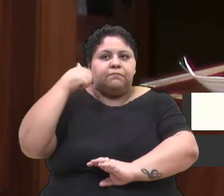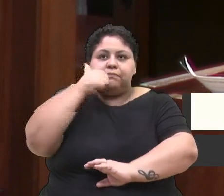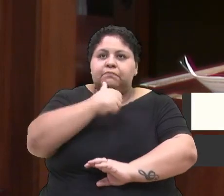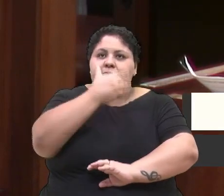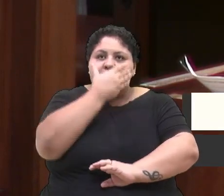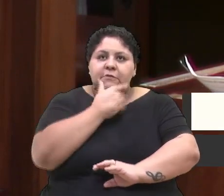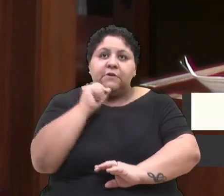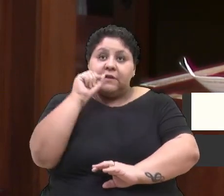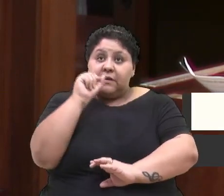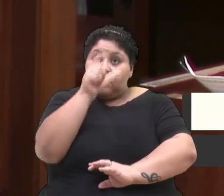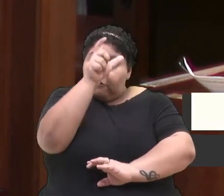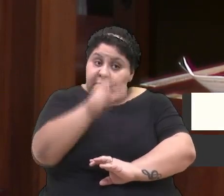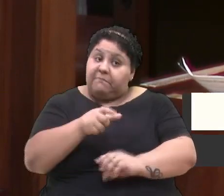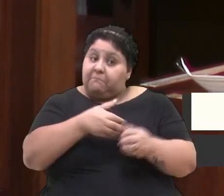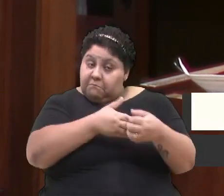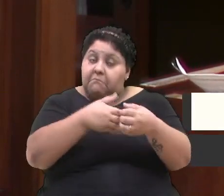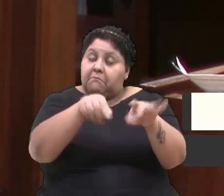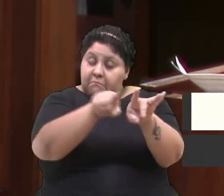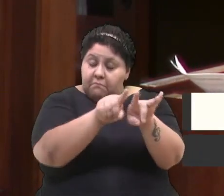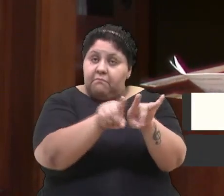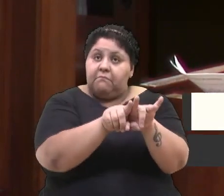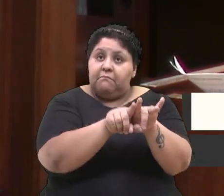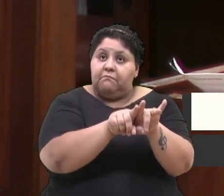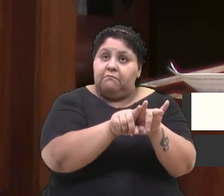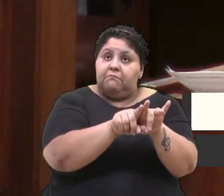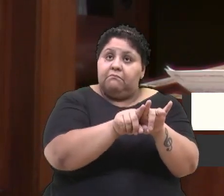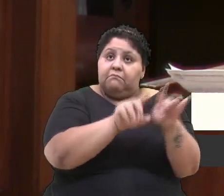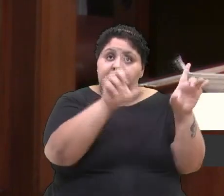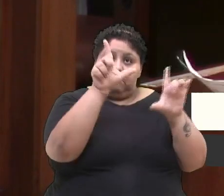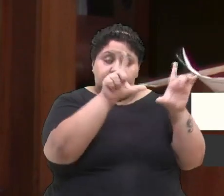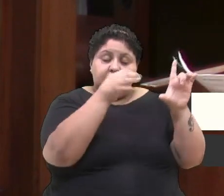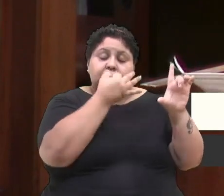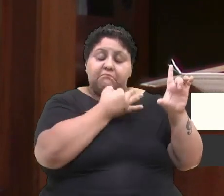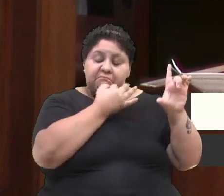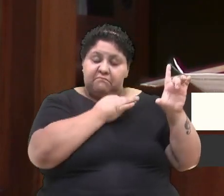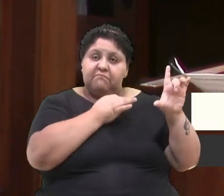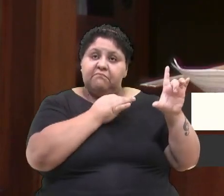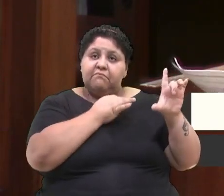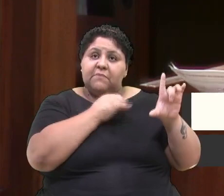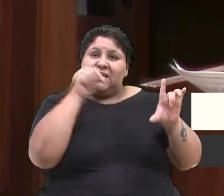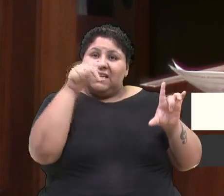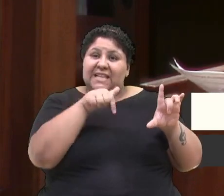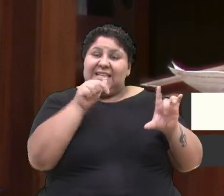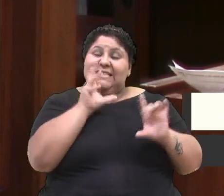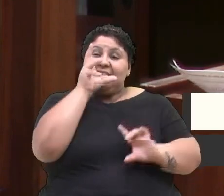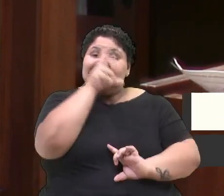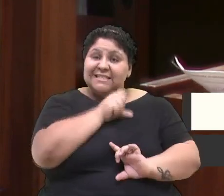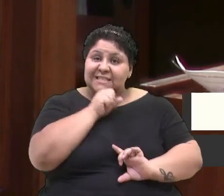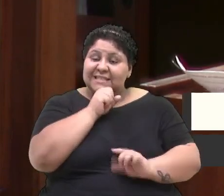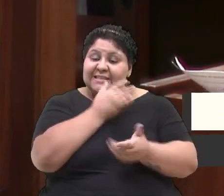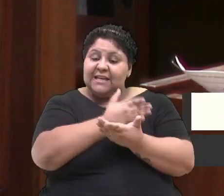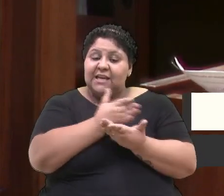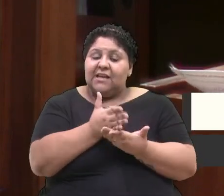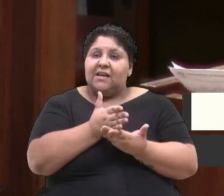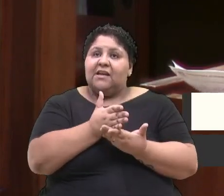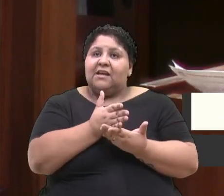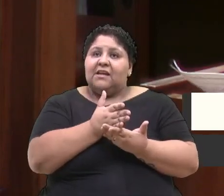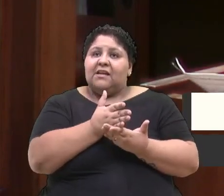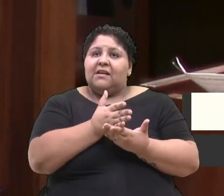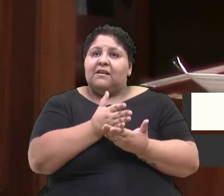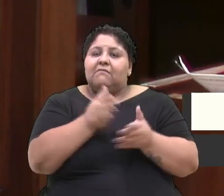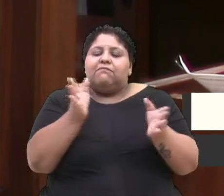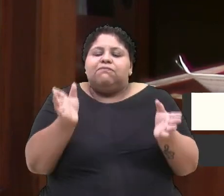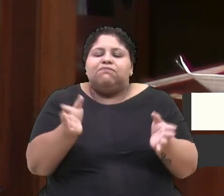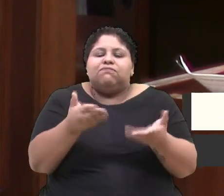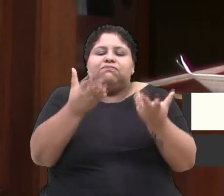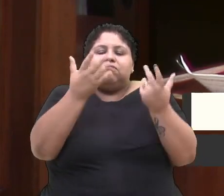está nos assistindo através da TV Câmara, que nesse sábado inicia-se Encanto de